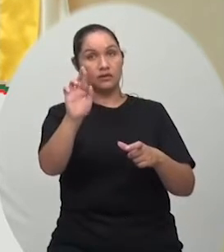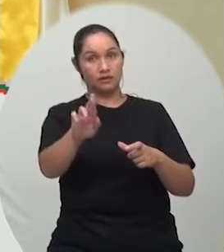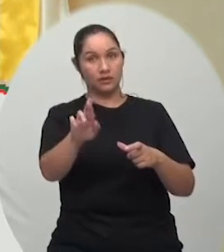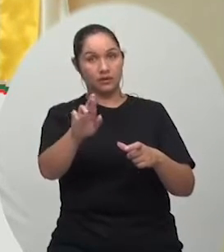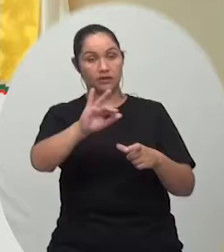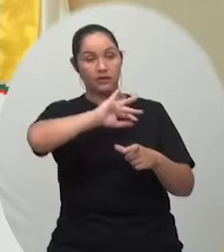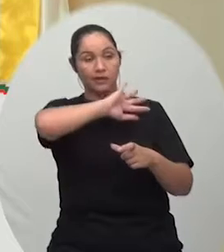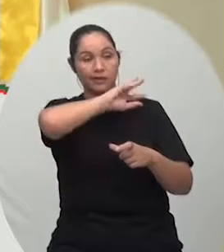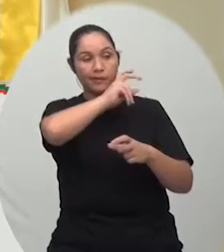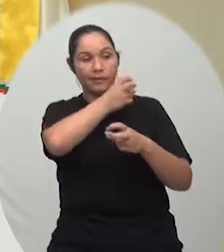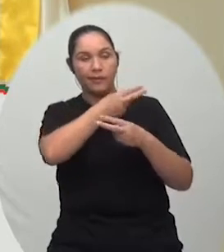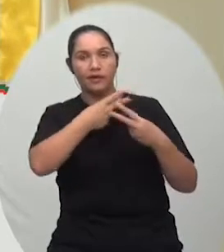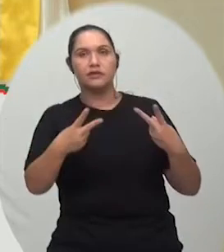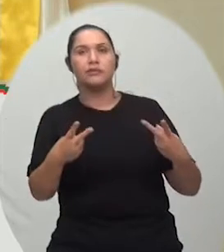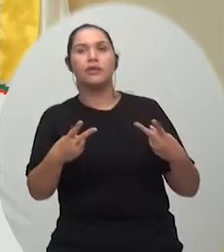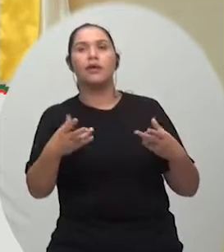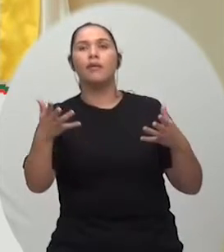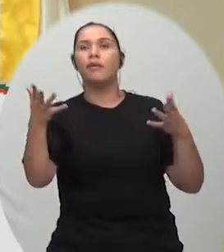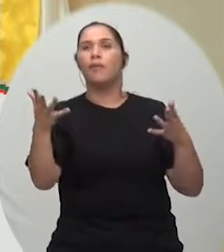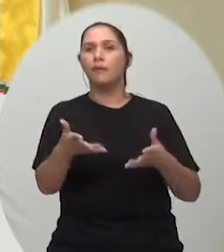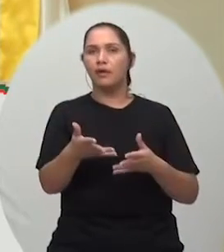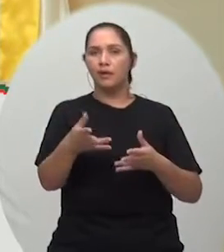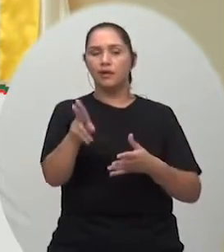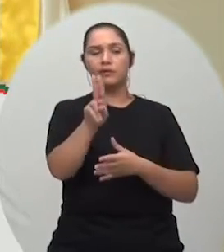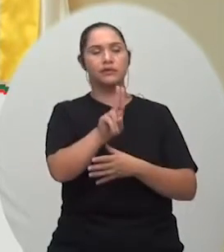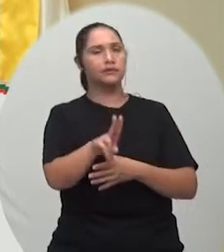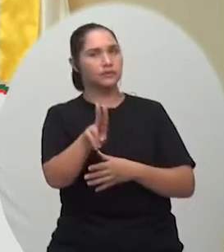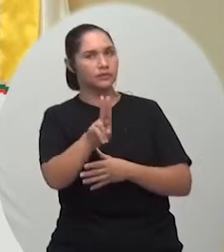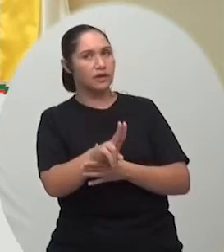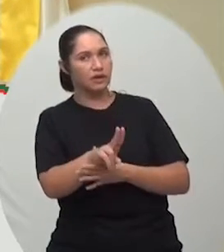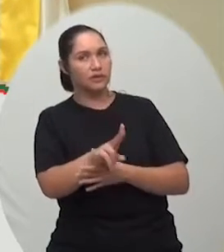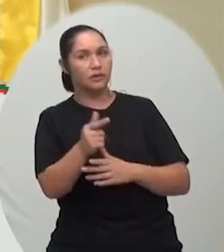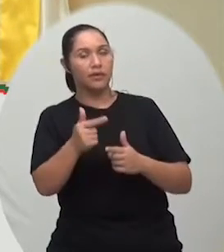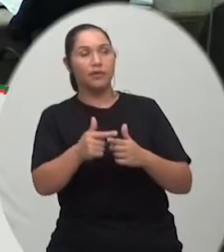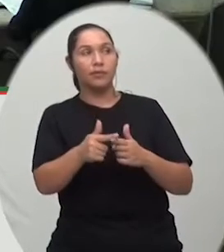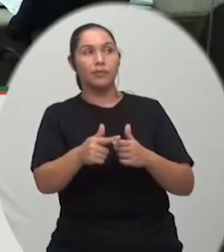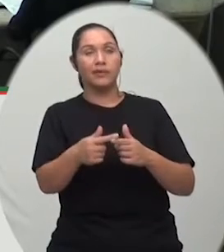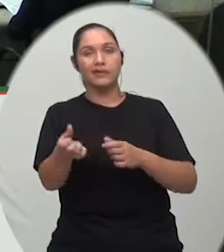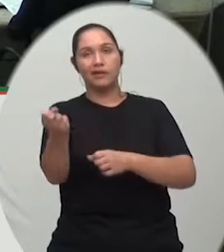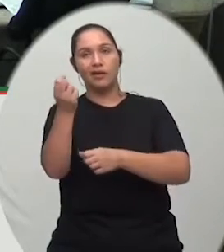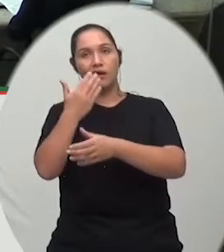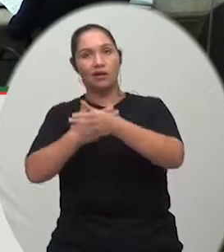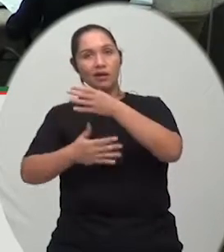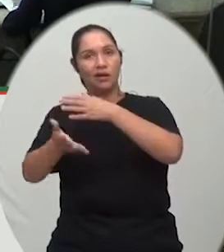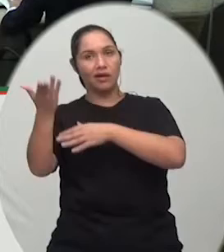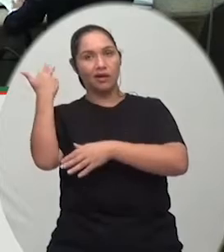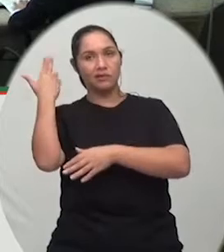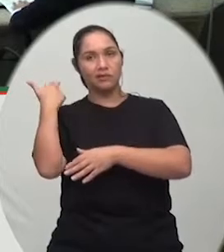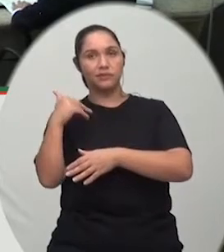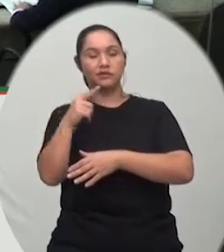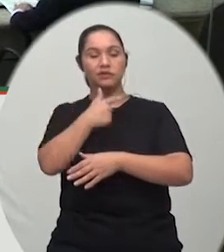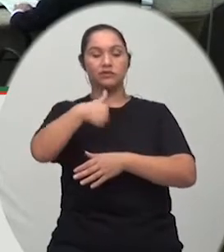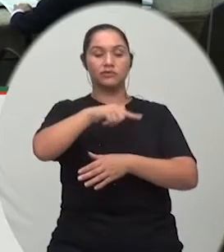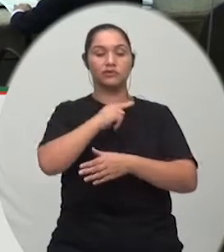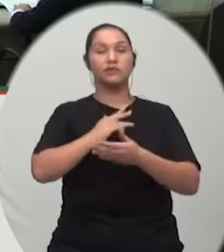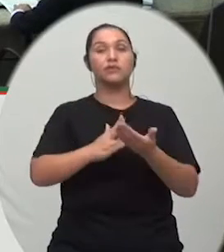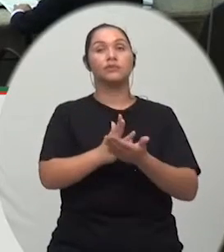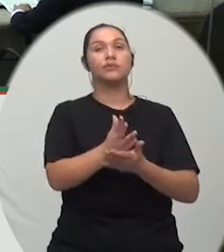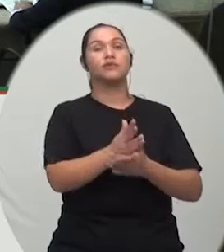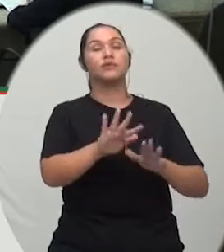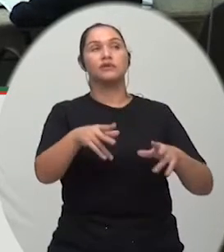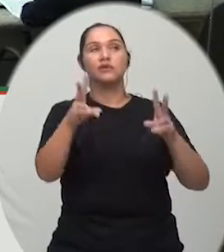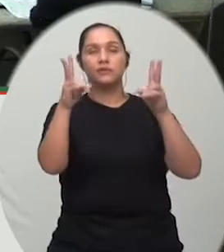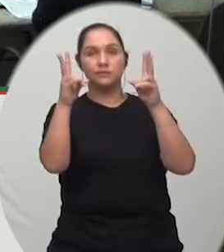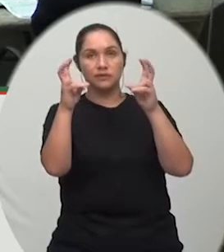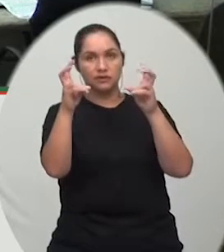até porque essa matéria do bem-estar animal, esse tema em